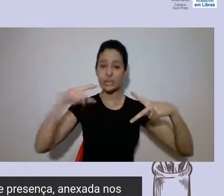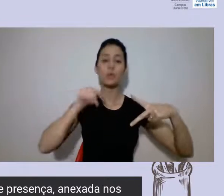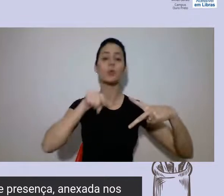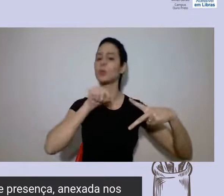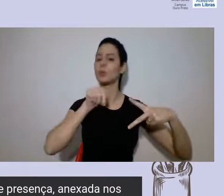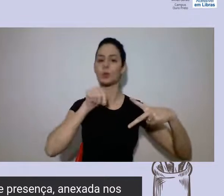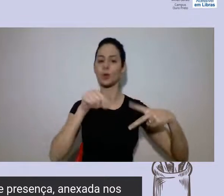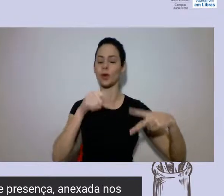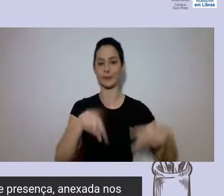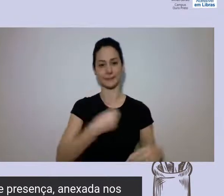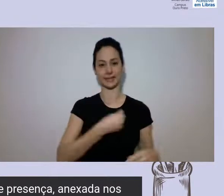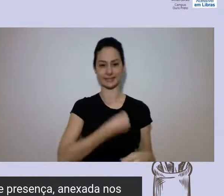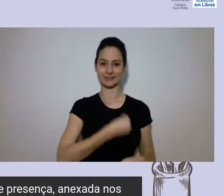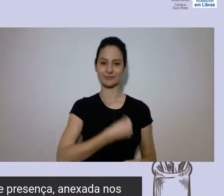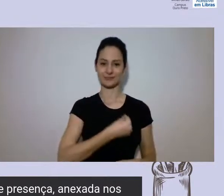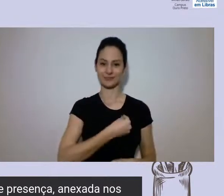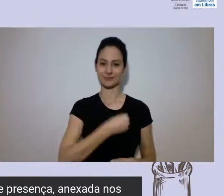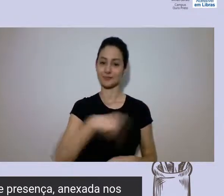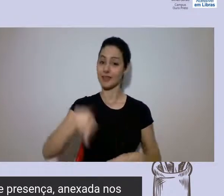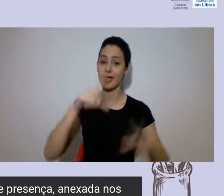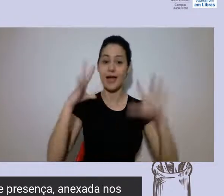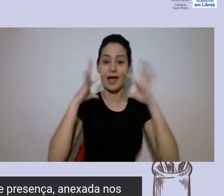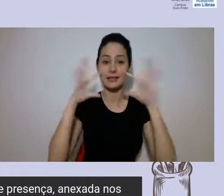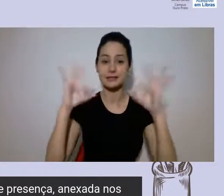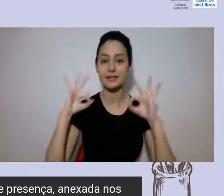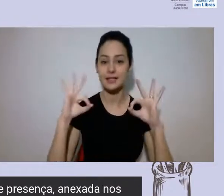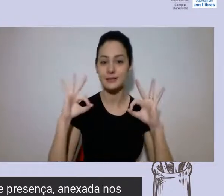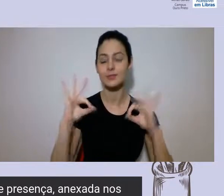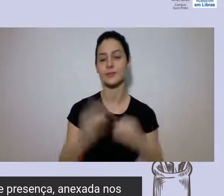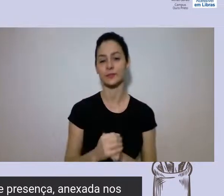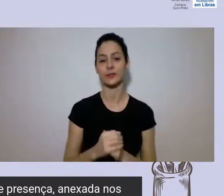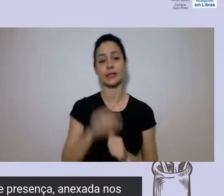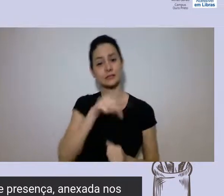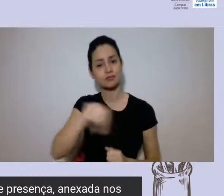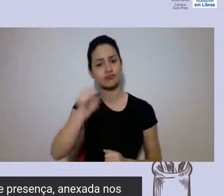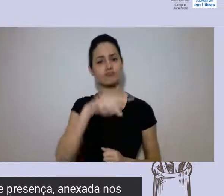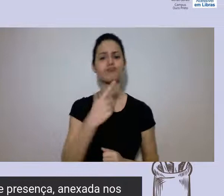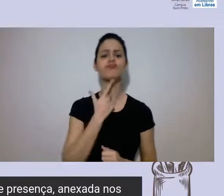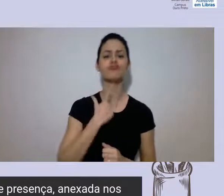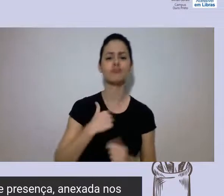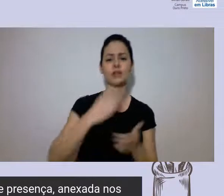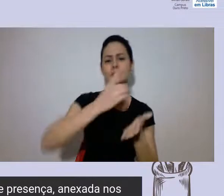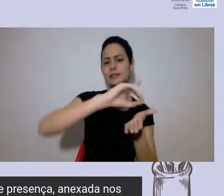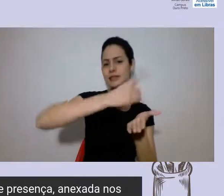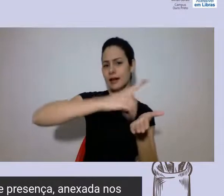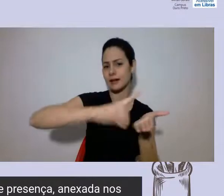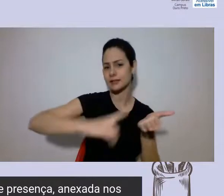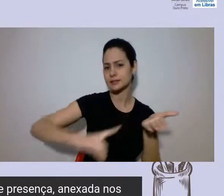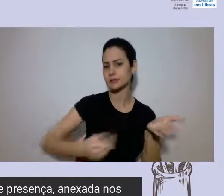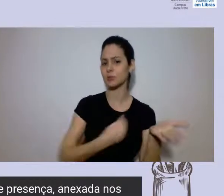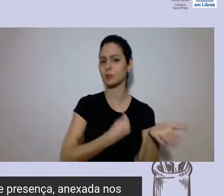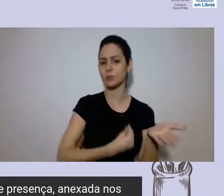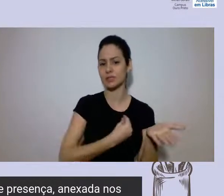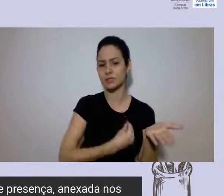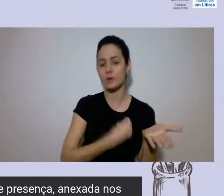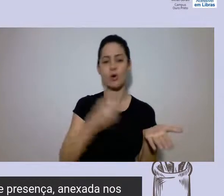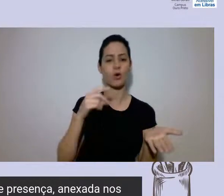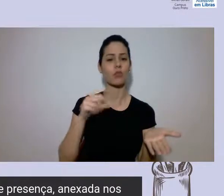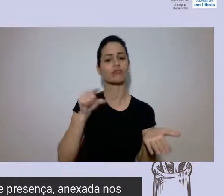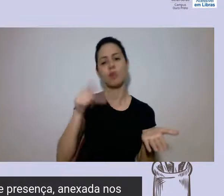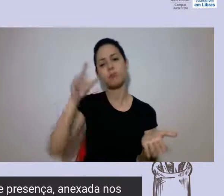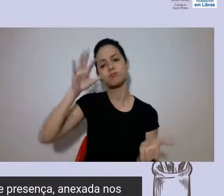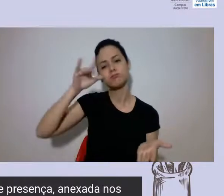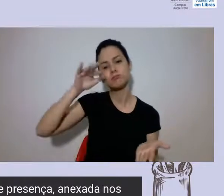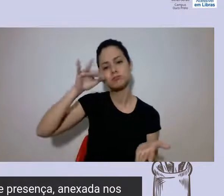Então fiquem atentos. Quem deseja ter uma declaração de participação como ouvinte nesse